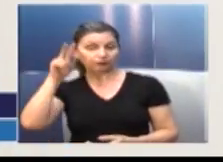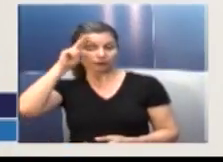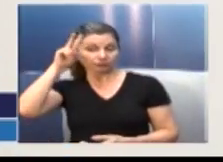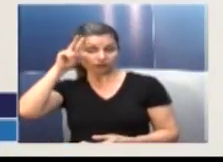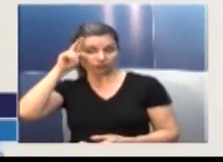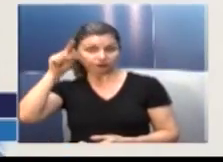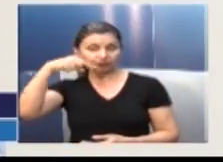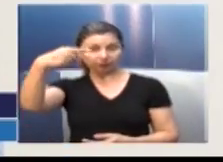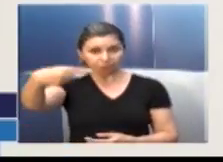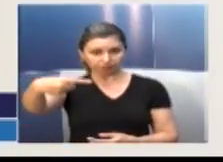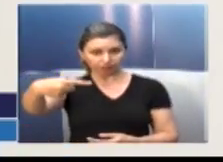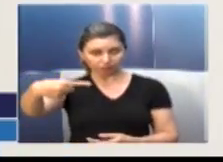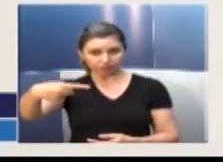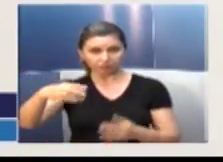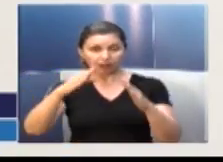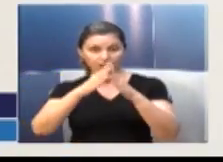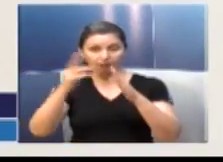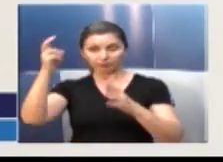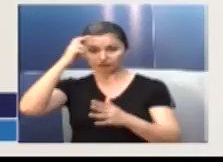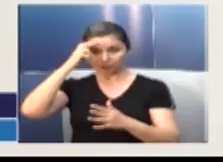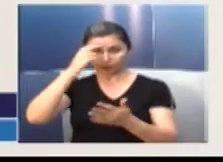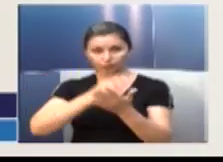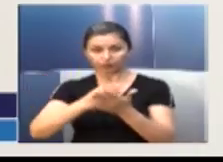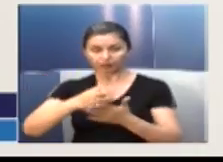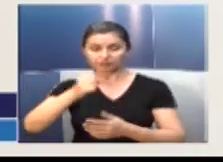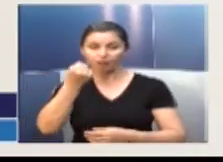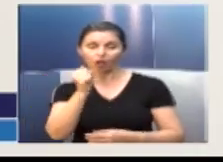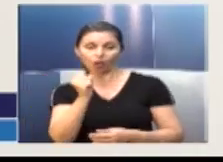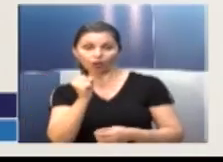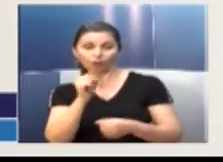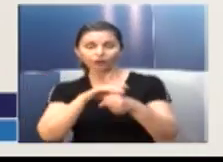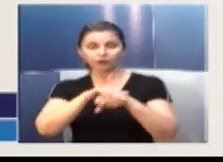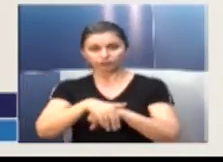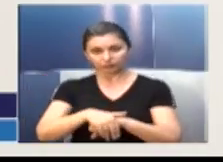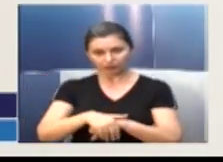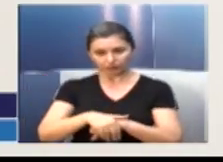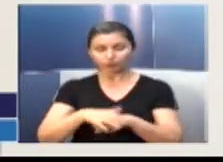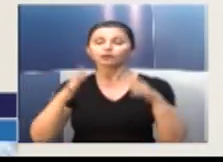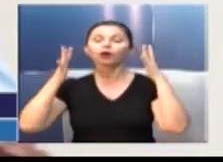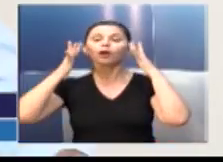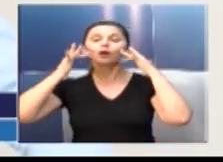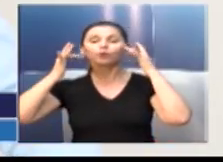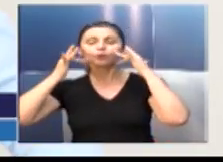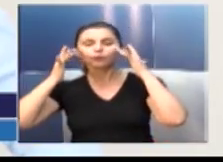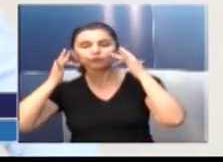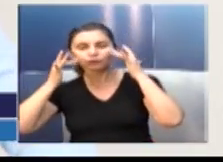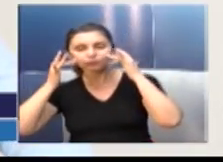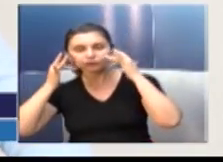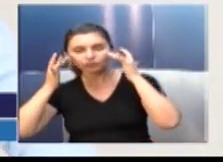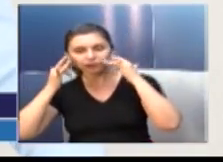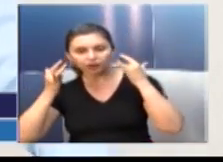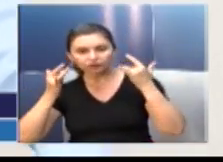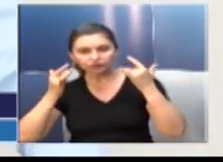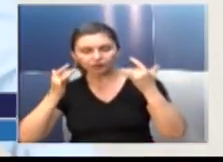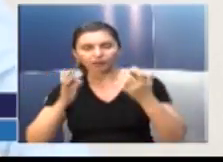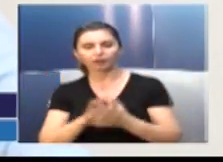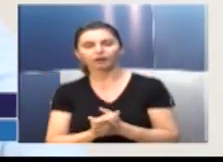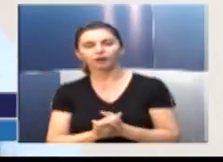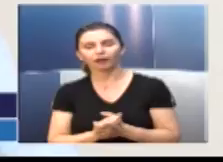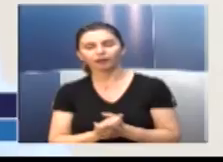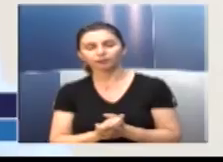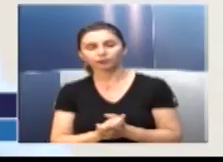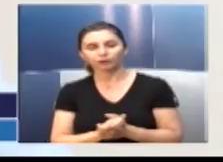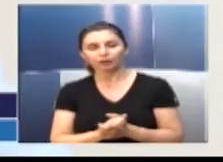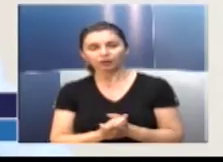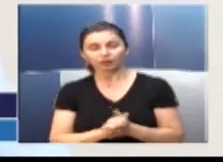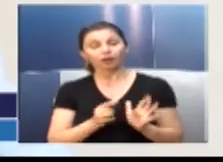aqui na Casa da Cultura, a partir das 20 horas, um teatro da Companhia de Artes Contra o Tempo, uma peça teatral que vem